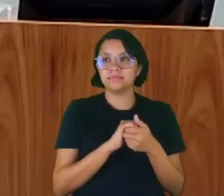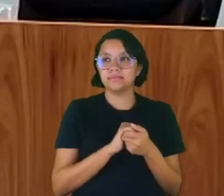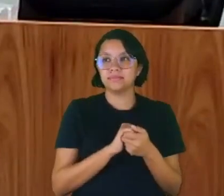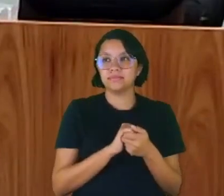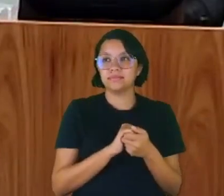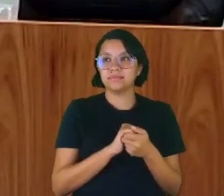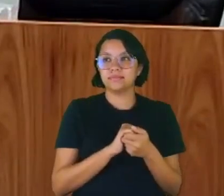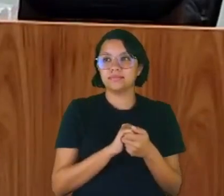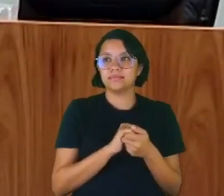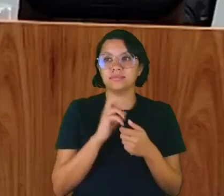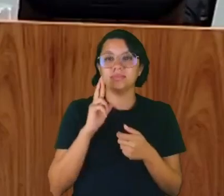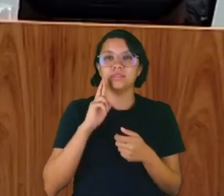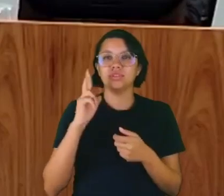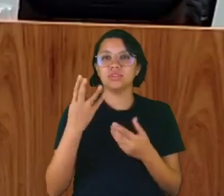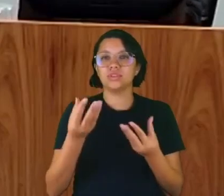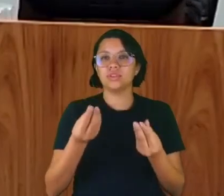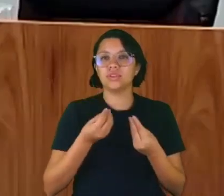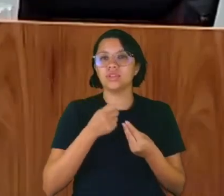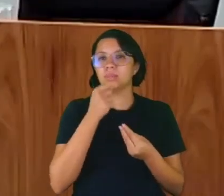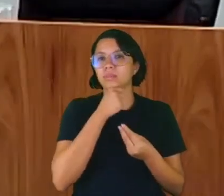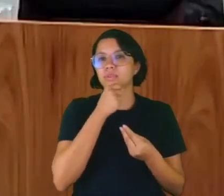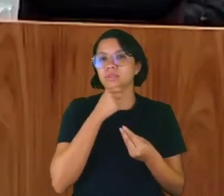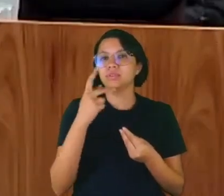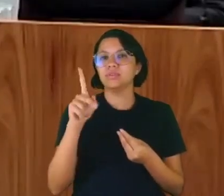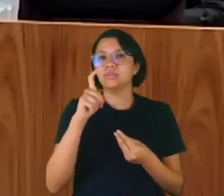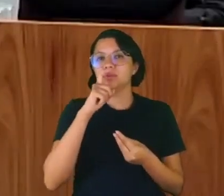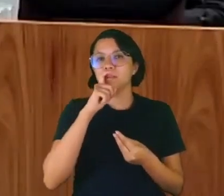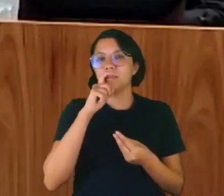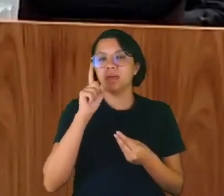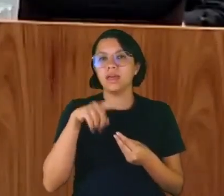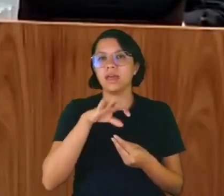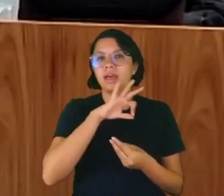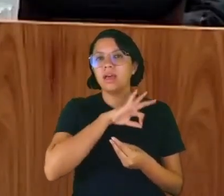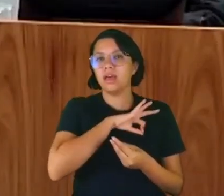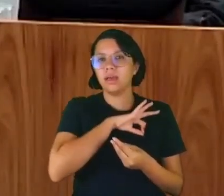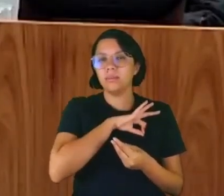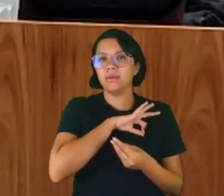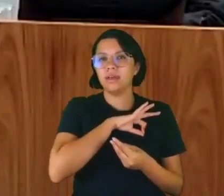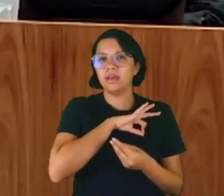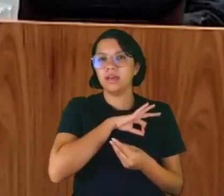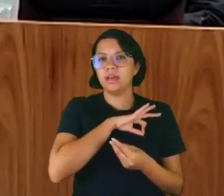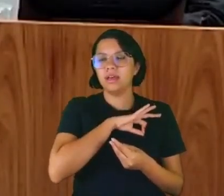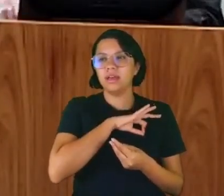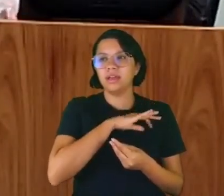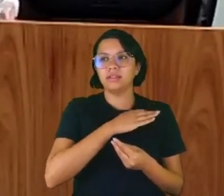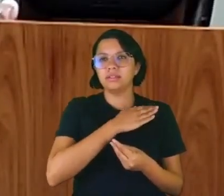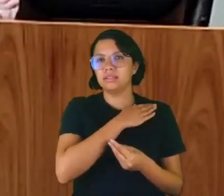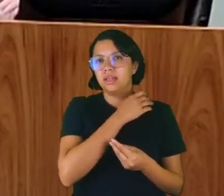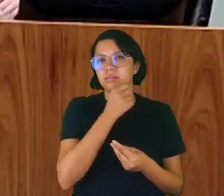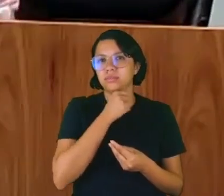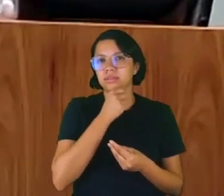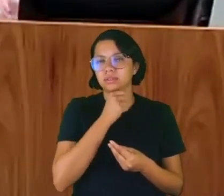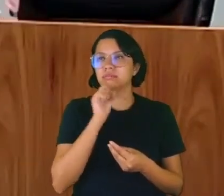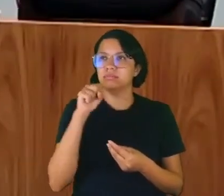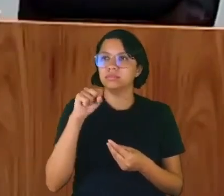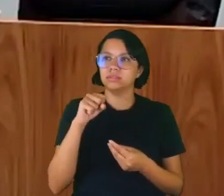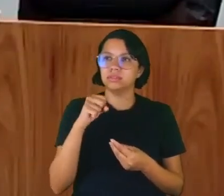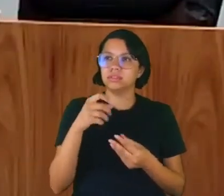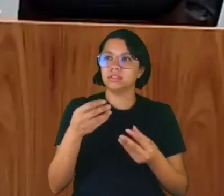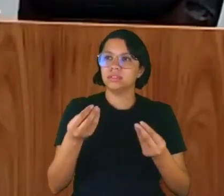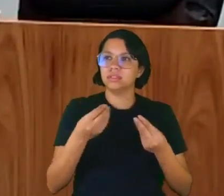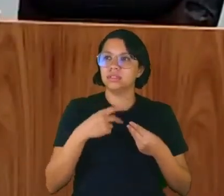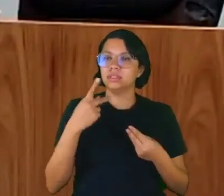Cedenho. A senhora está ganhando a aposentadoria do seu pai, que é militar, aposentado, reformado? Estou. E ganha a